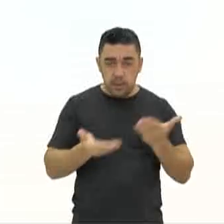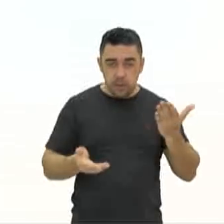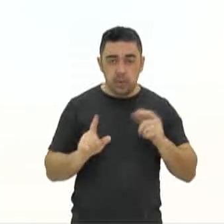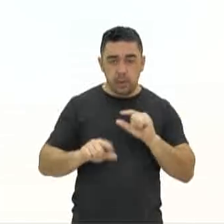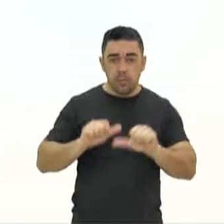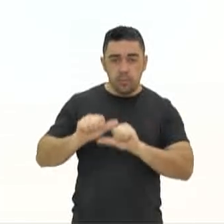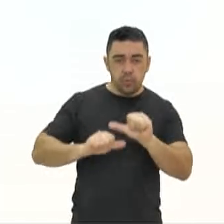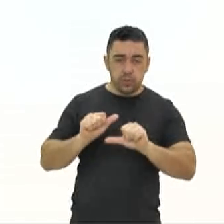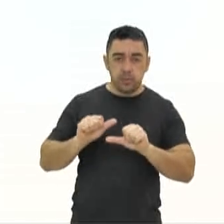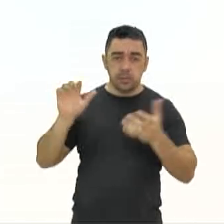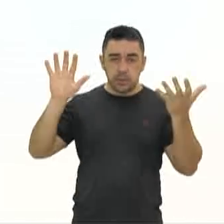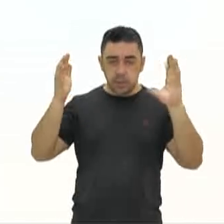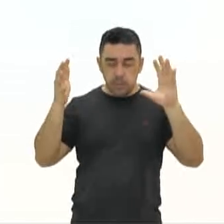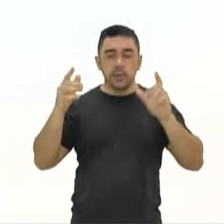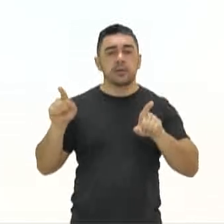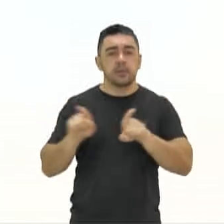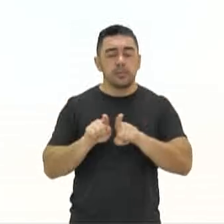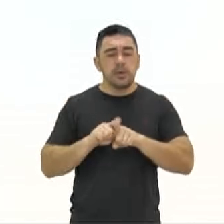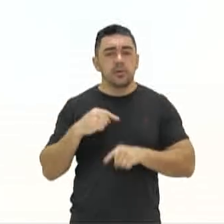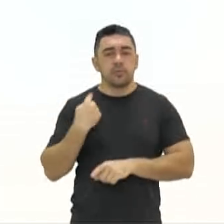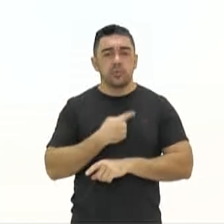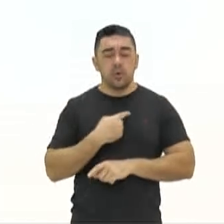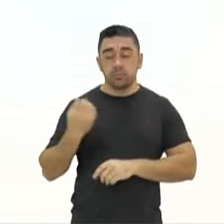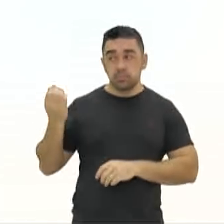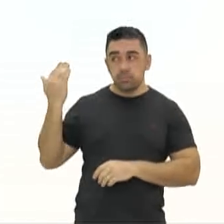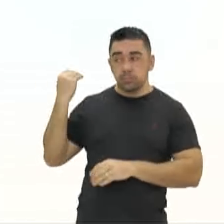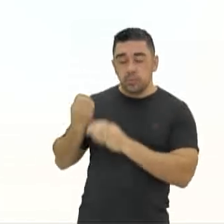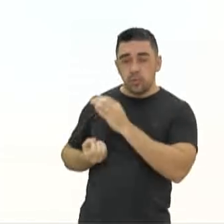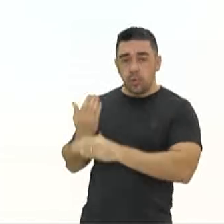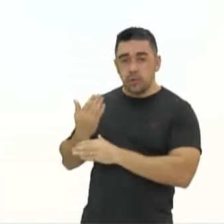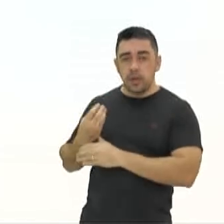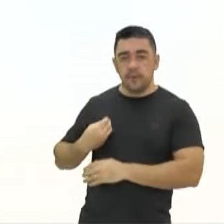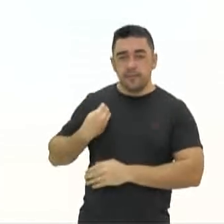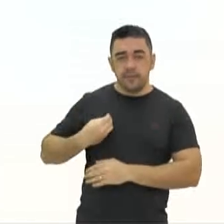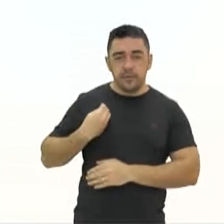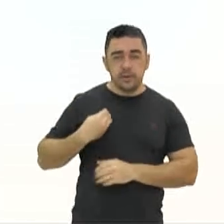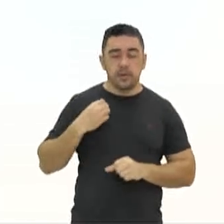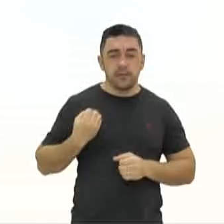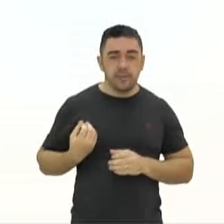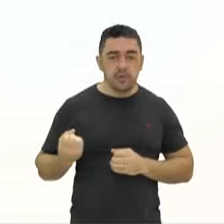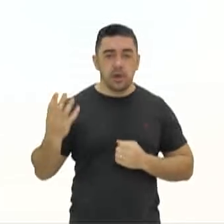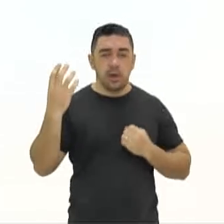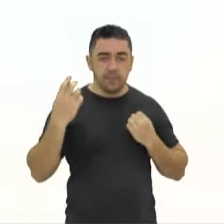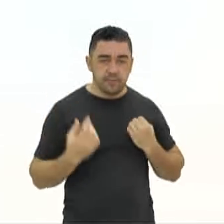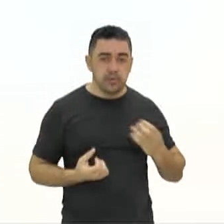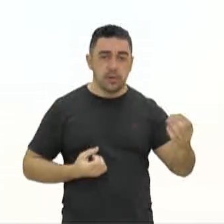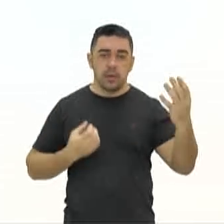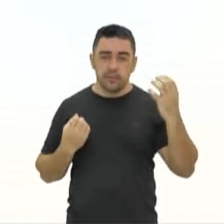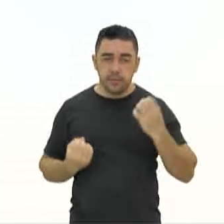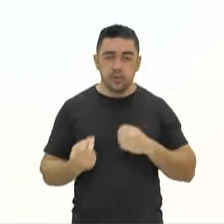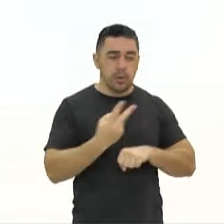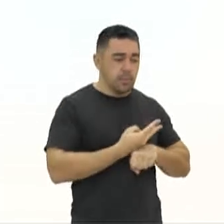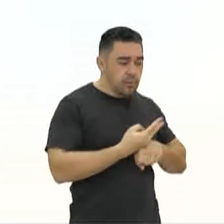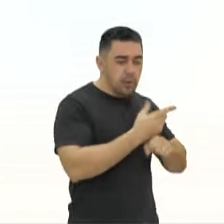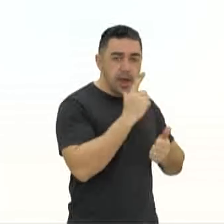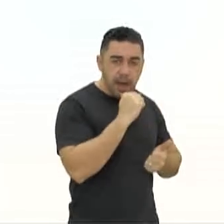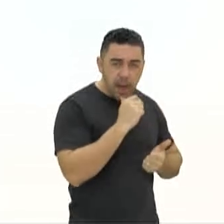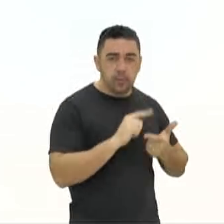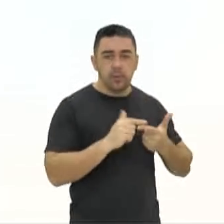mudanças ambientais, que forçaram nossos ancestrais a deixar a vida sedentária e viajar enormes distâncias à procura de água e